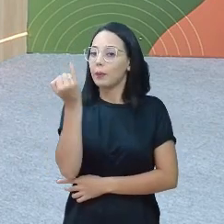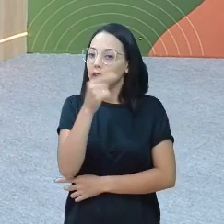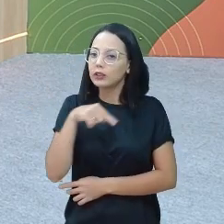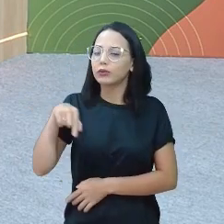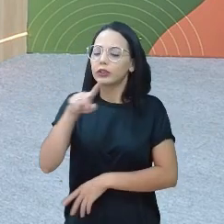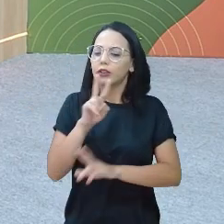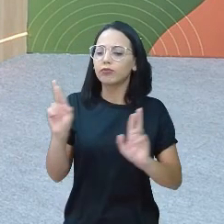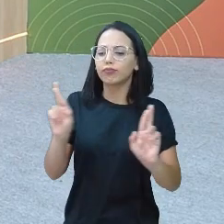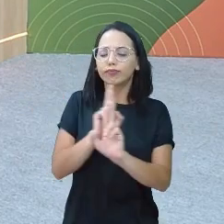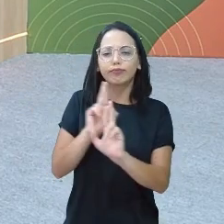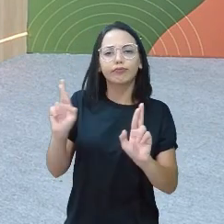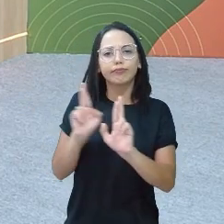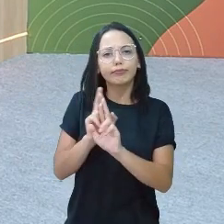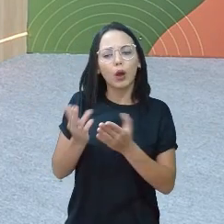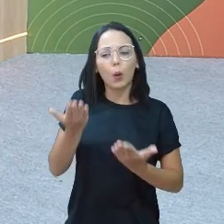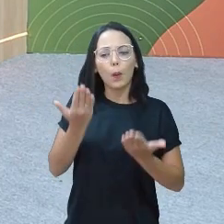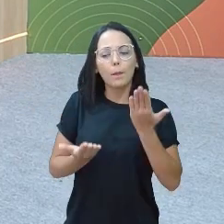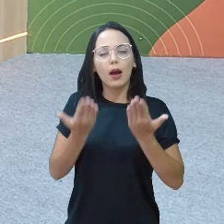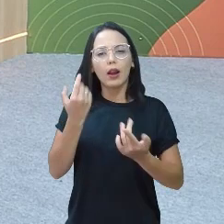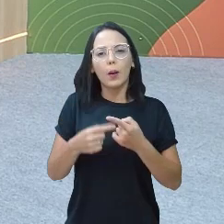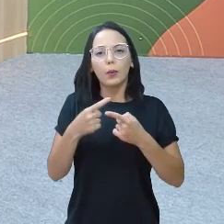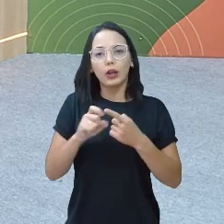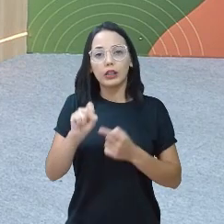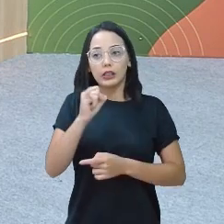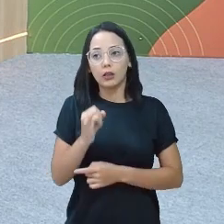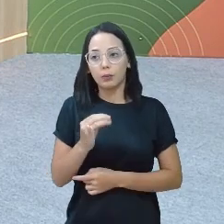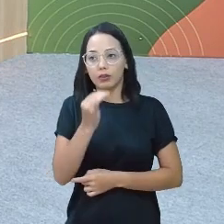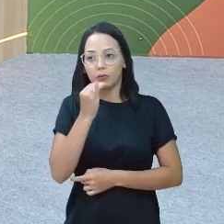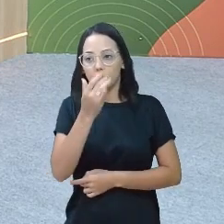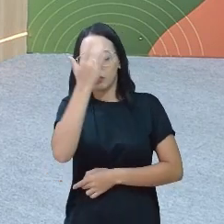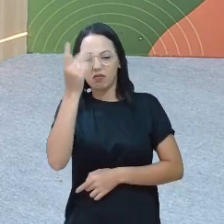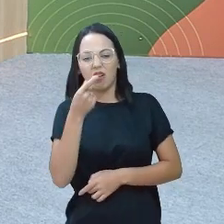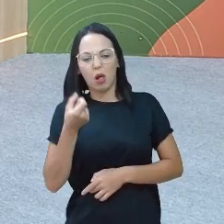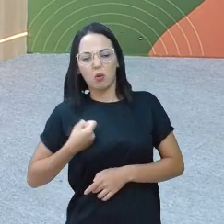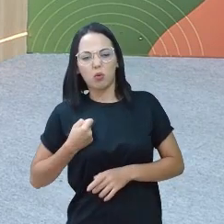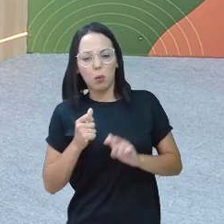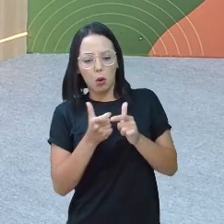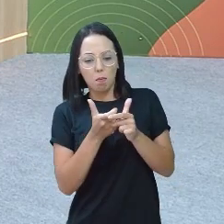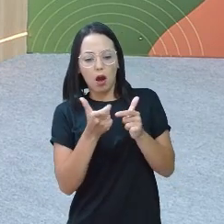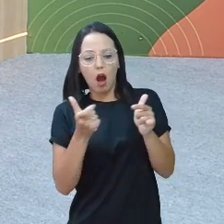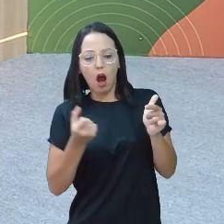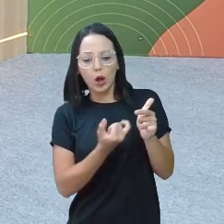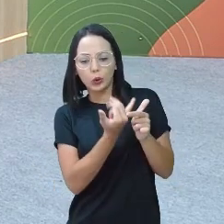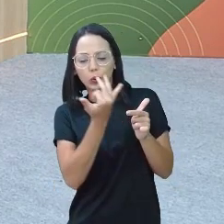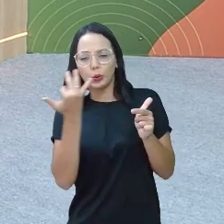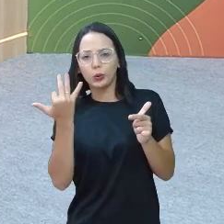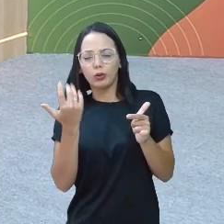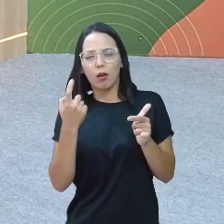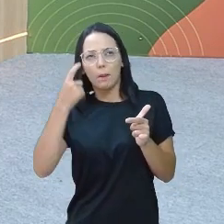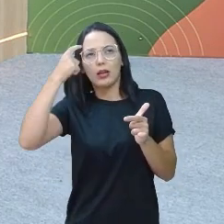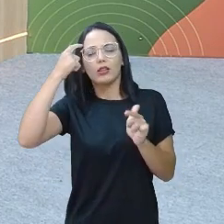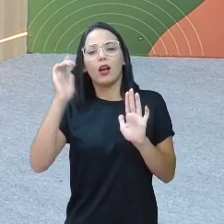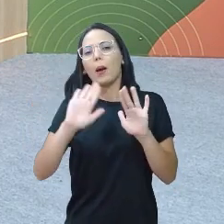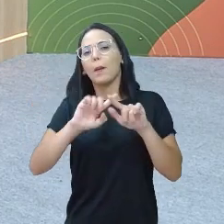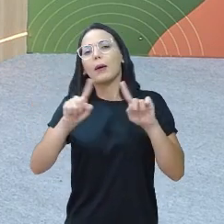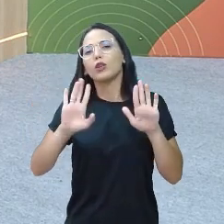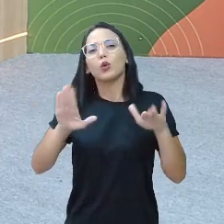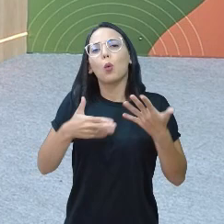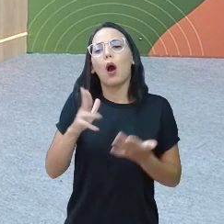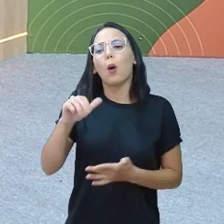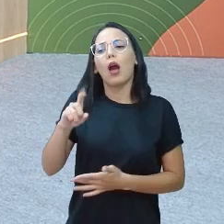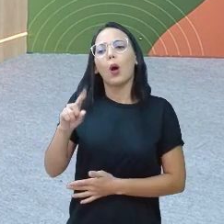essas observações para que quando alguém disser um número muito grande, você vê, eita, será que a unidade de medida é muito grande mesmo?